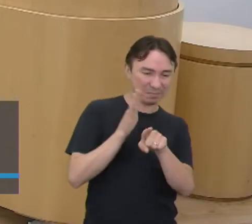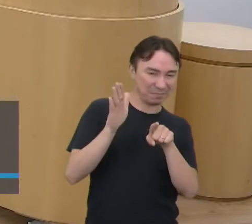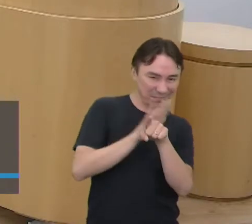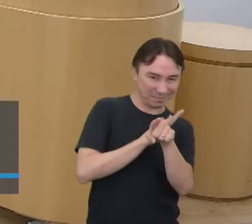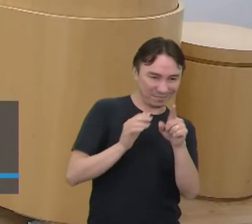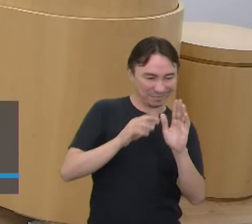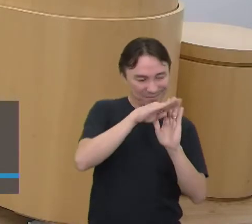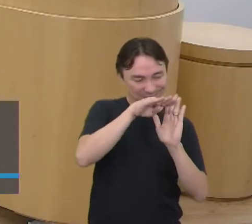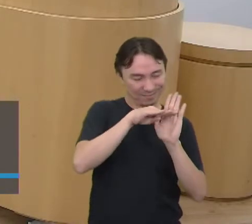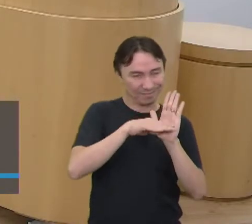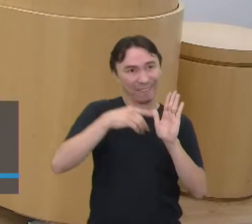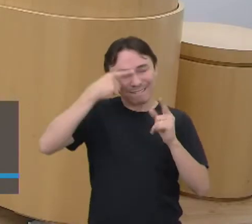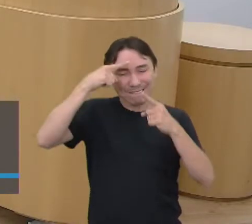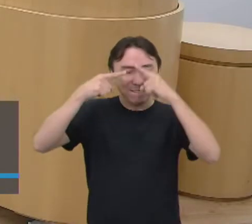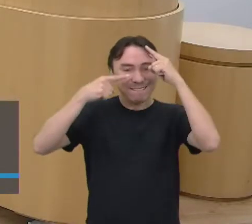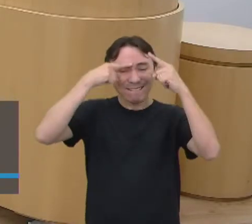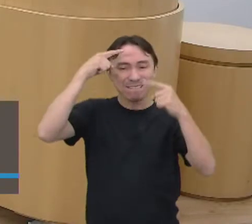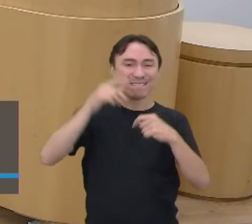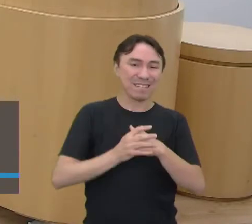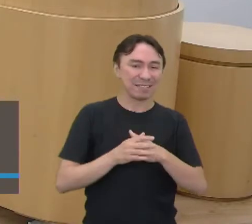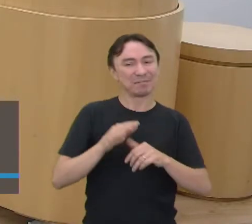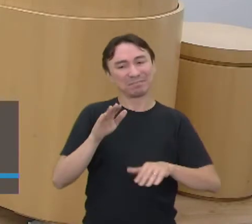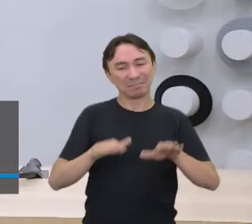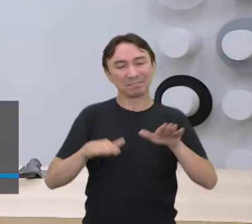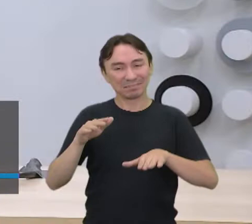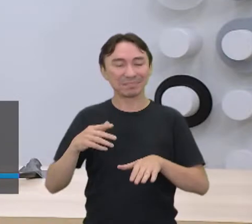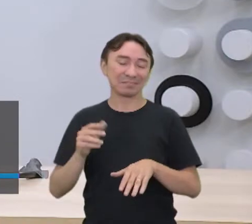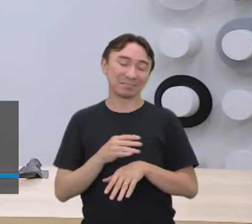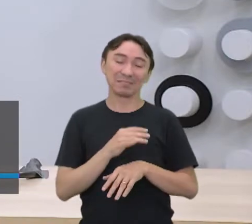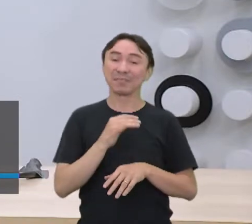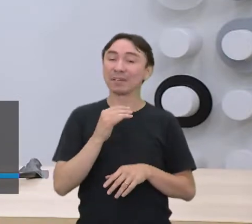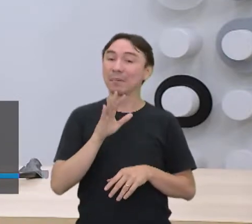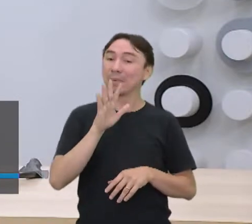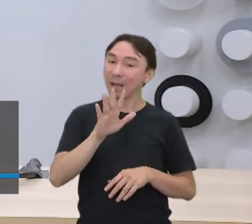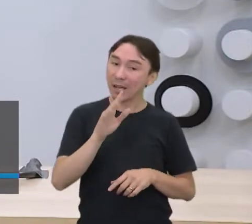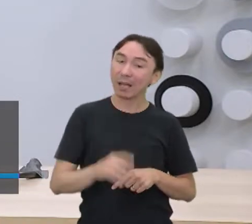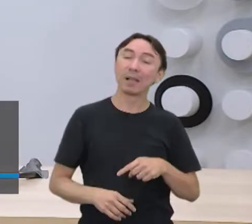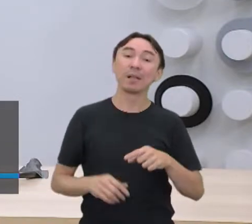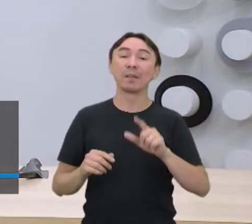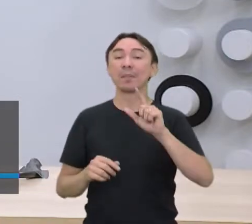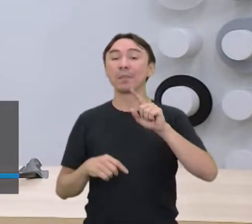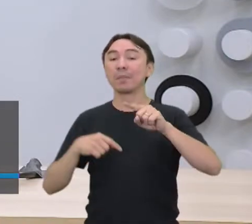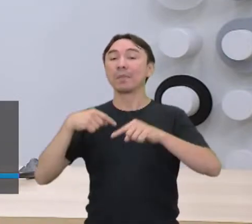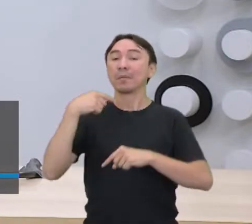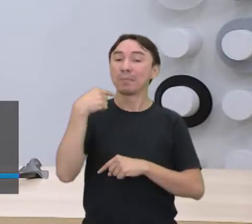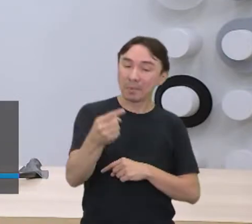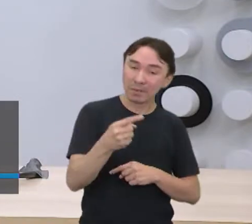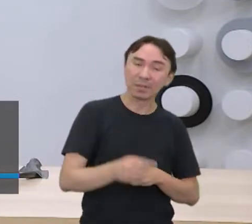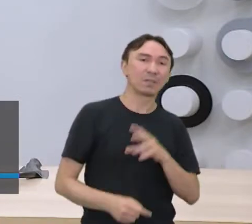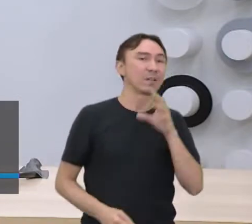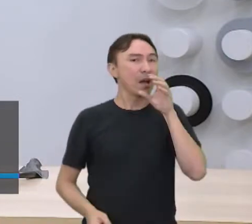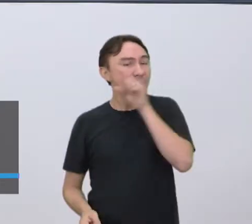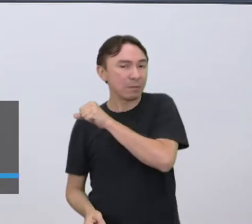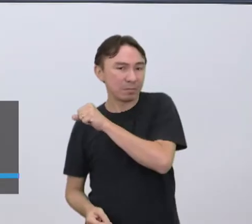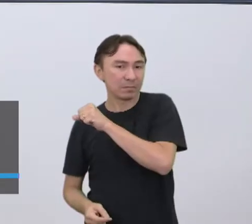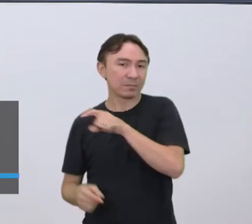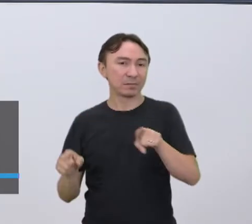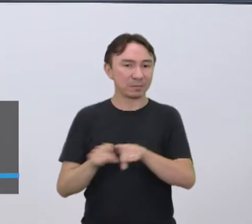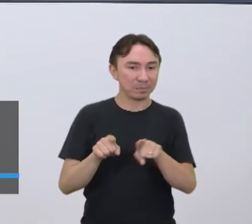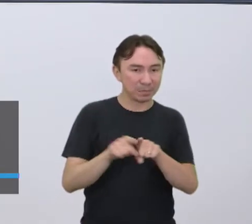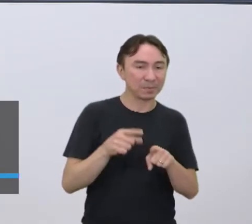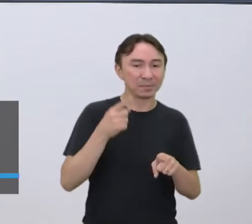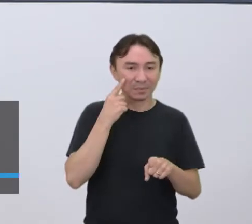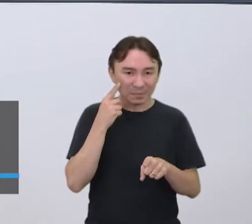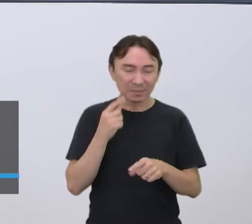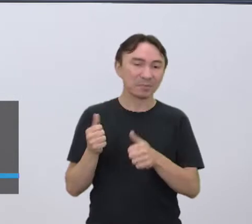ter muita diferença. Até um pouco mais, às vezes até para digitar. Mas para depois, ele é rápido e eficiente, né, Osmar? E aí eu tô contando com a boa vontade de